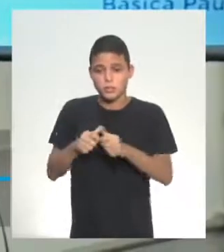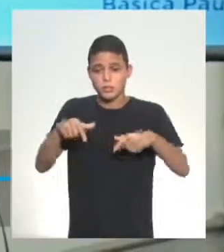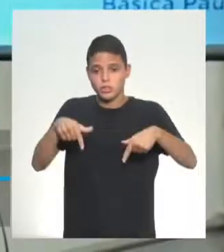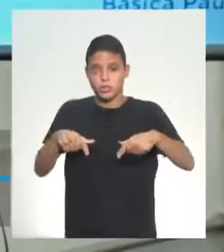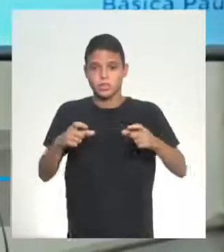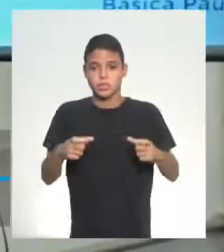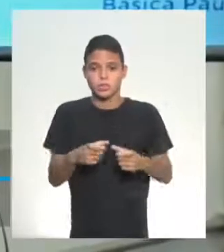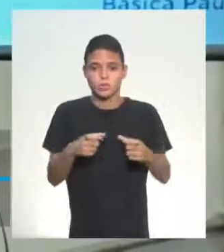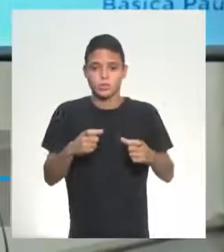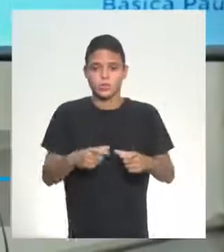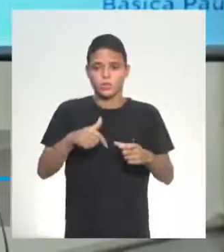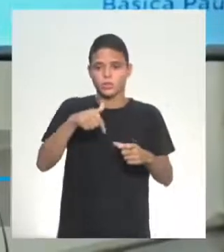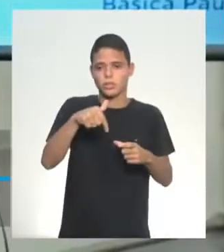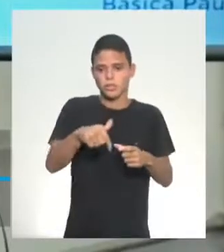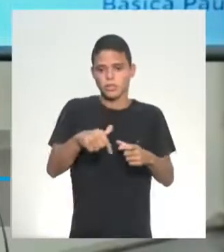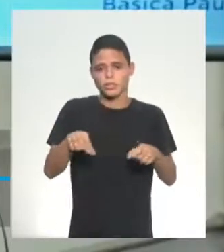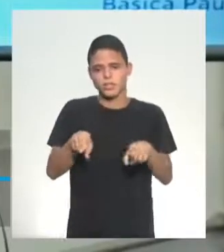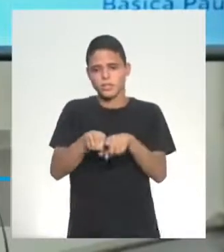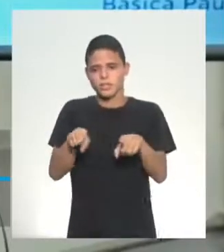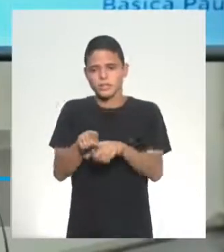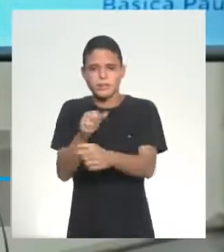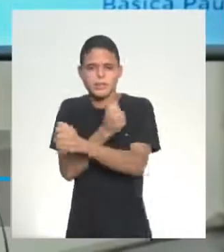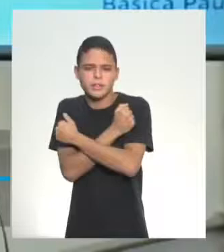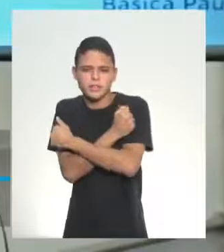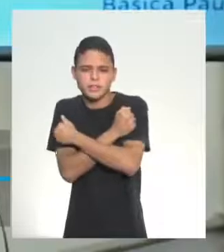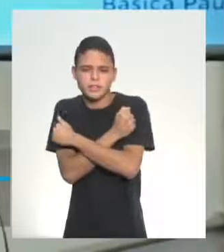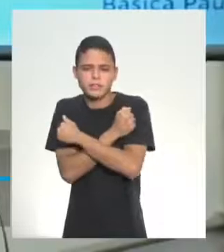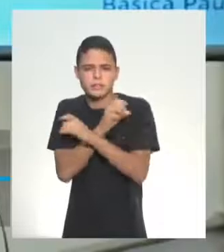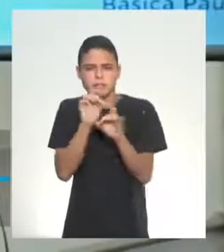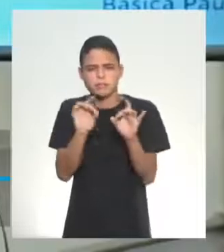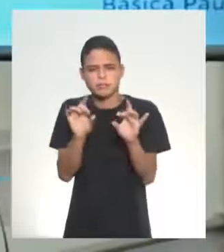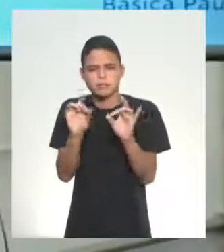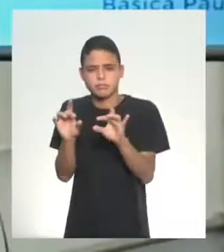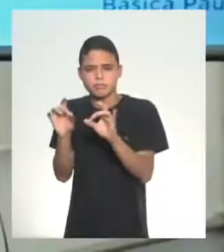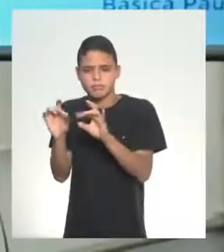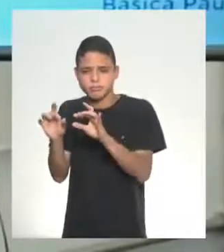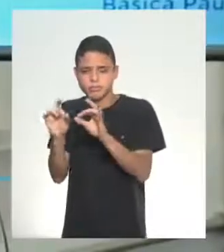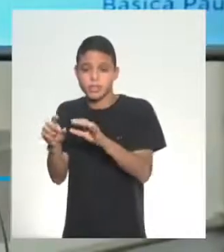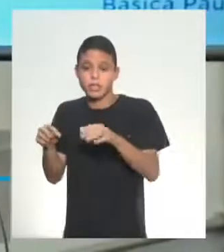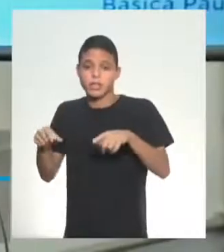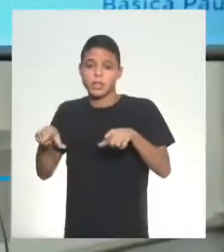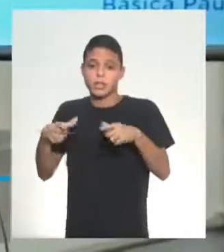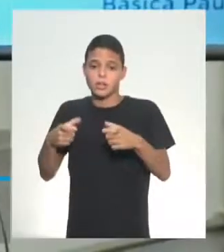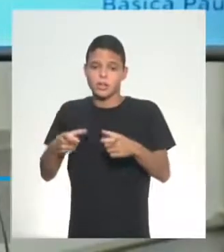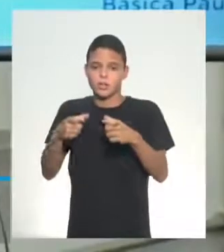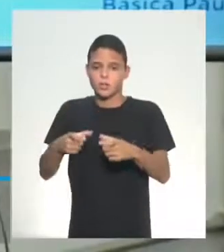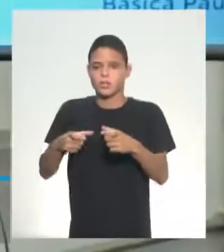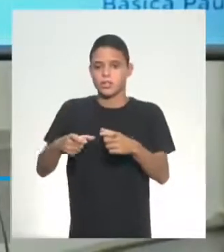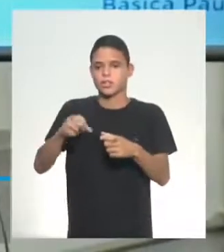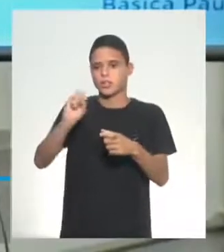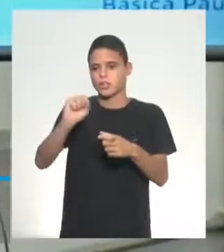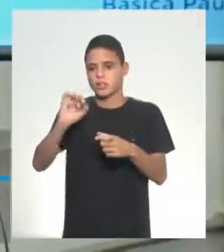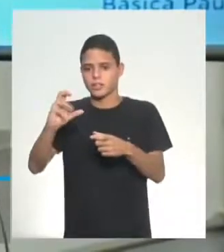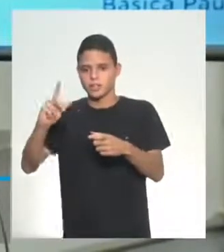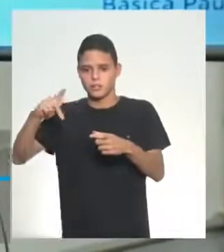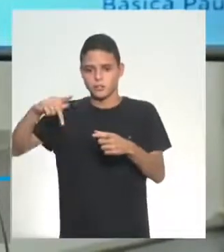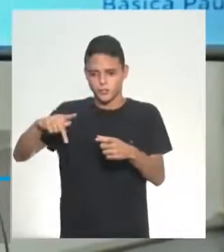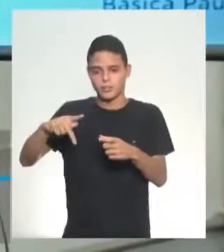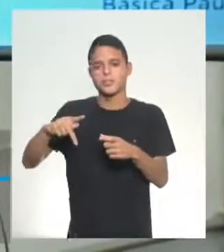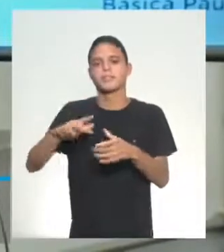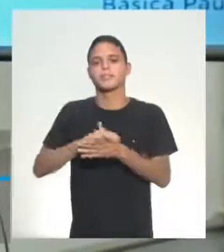e aproveitar a oportunidade de mandar um beijo e um abraço muito especial para o pessoal do Elisiário lá em Salesópolis, tá? Tenho certeza que eles estão acompanhando a gente